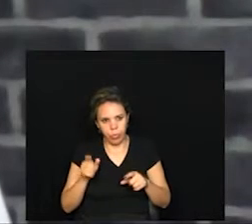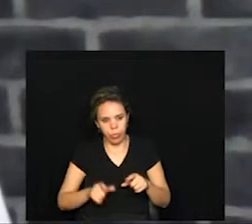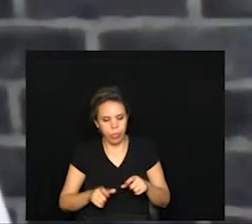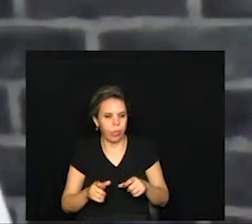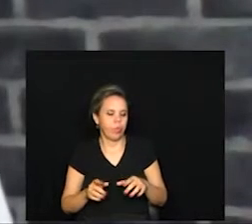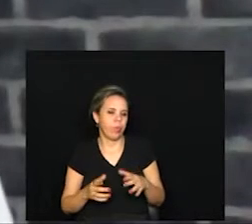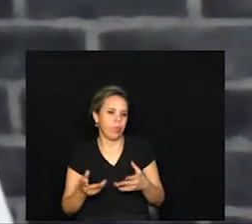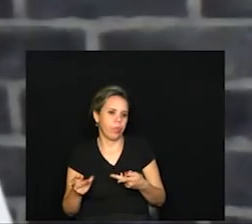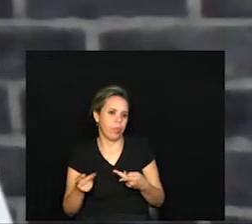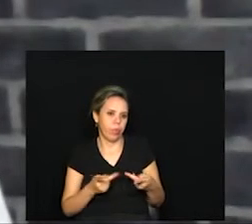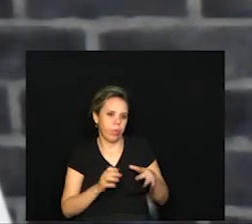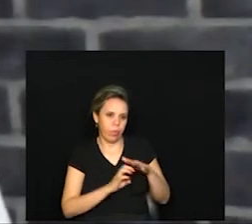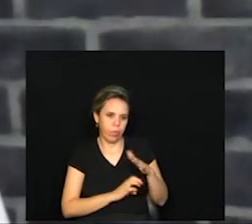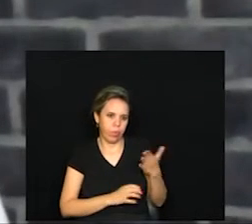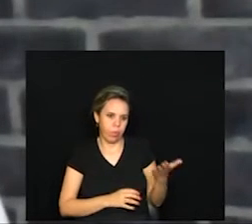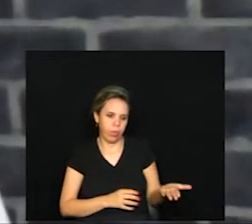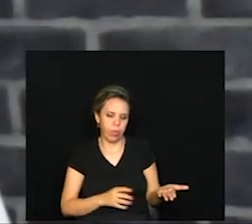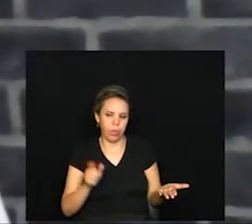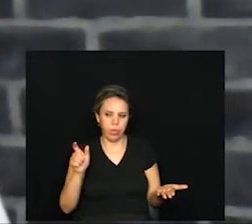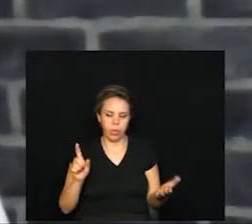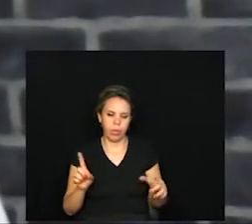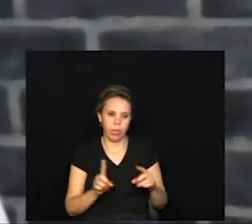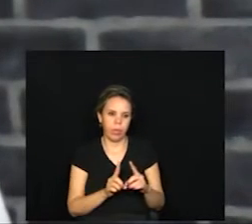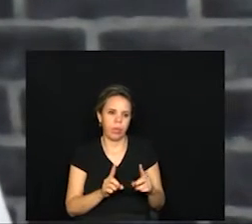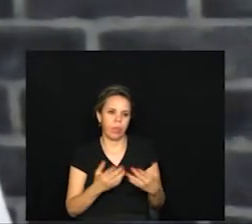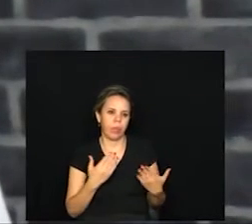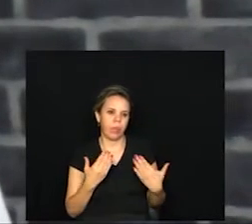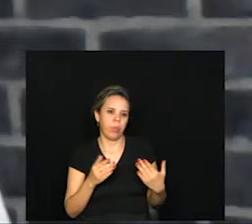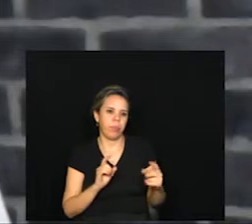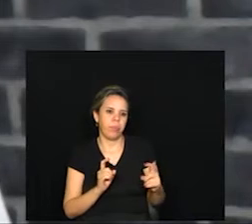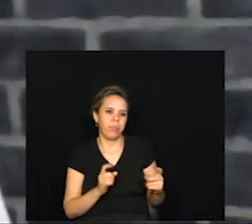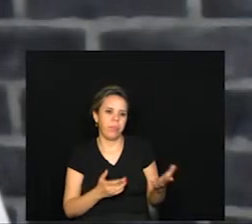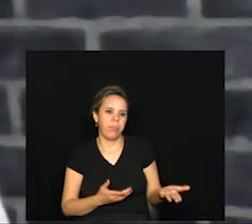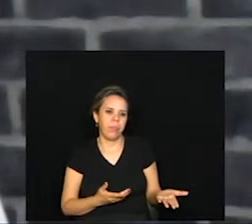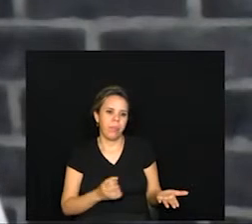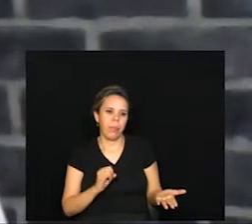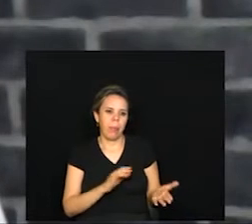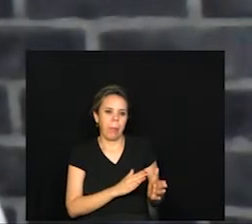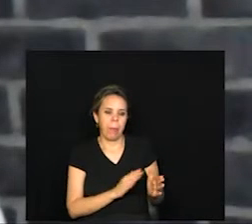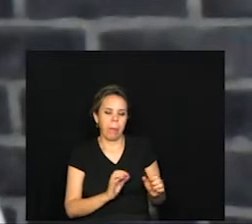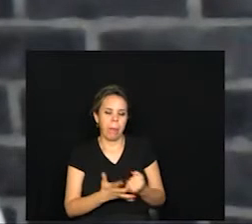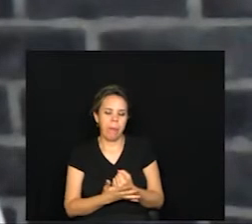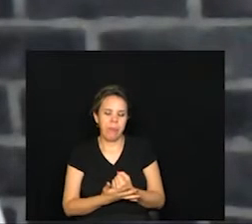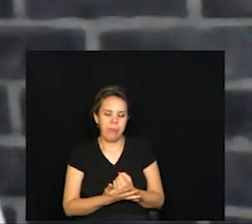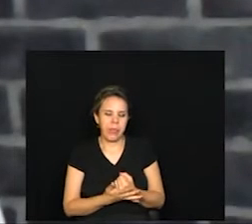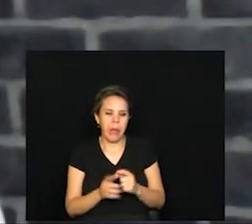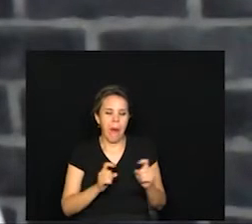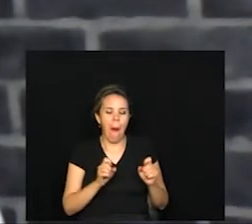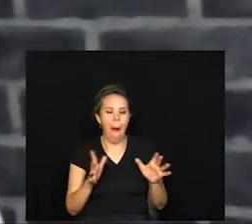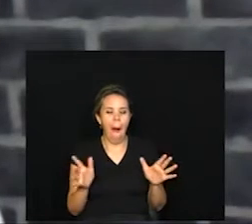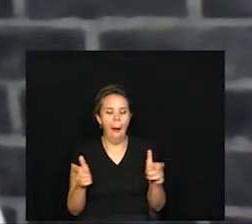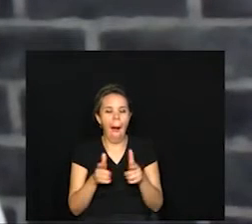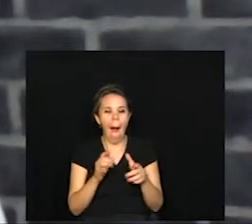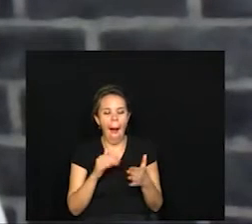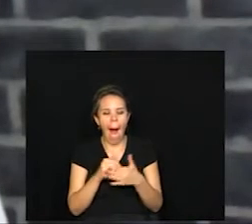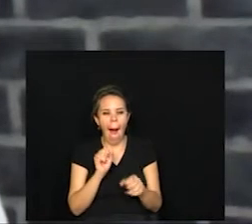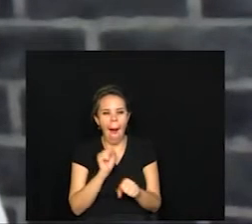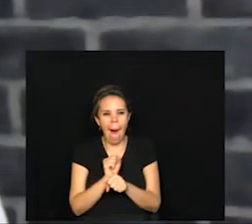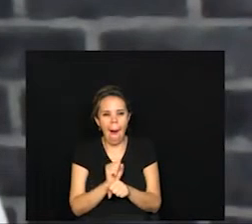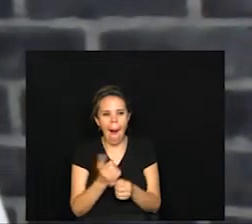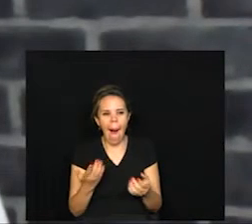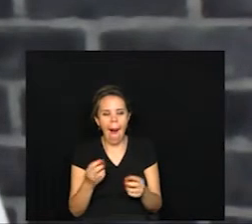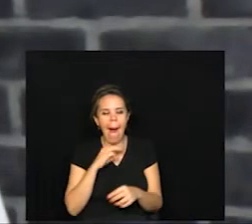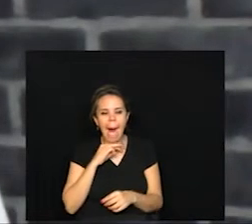gente chama a empresa e o consumidor para essa audiência. Com a pandemia, as audiências ficaram suspensas e agora